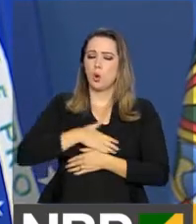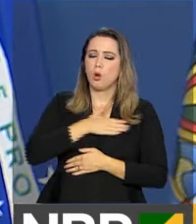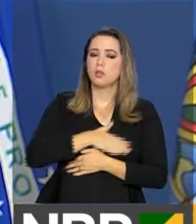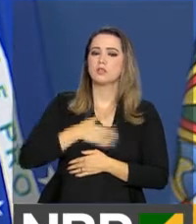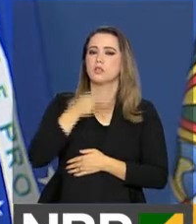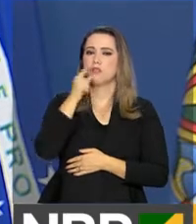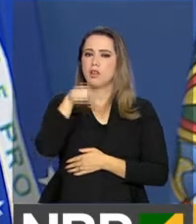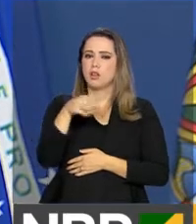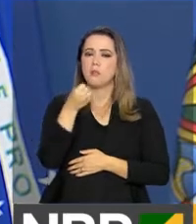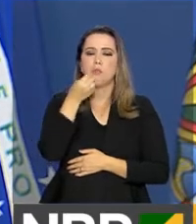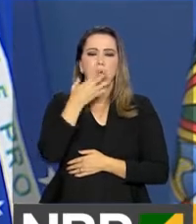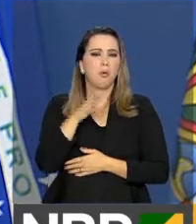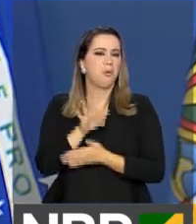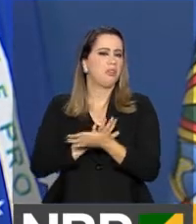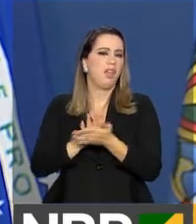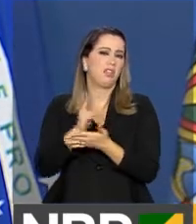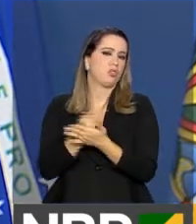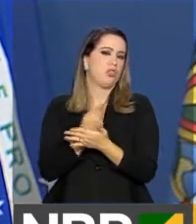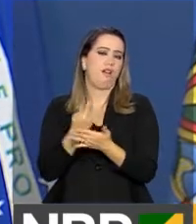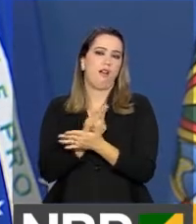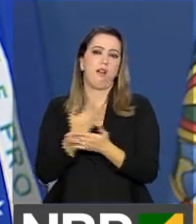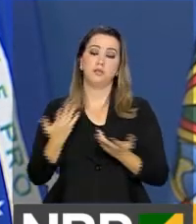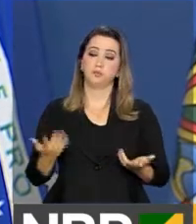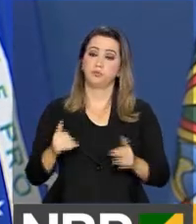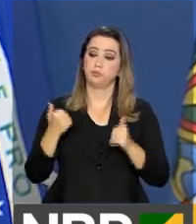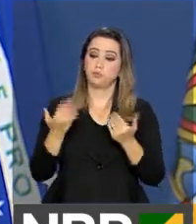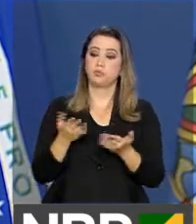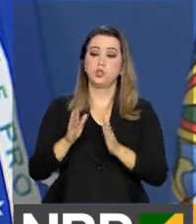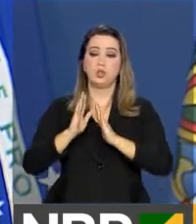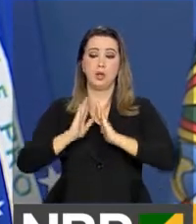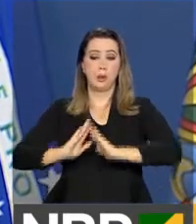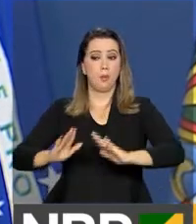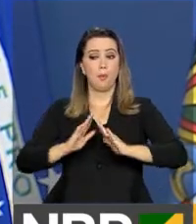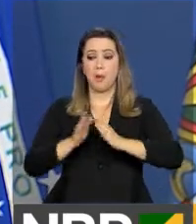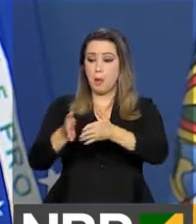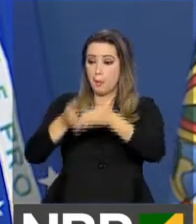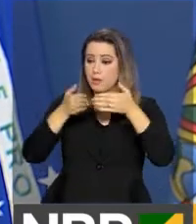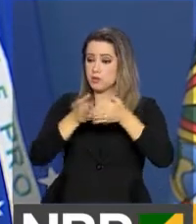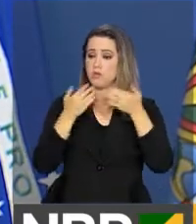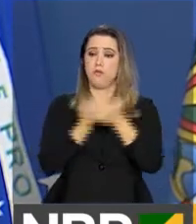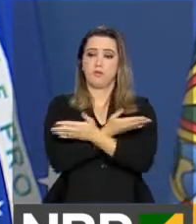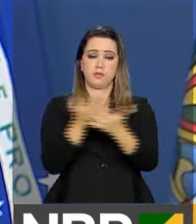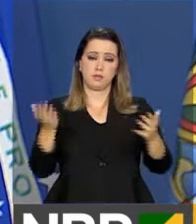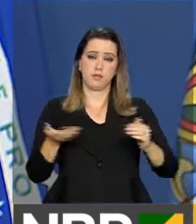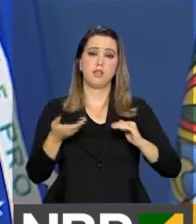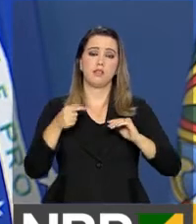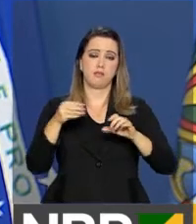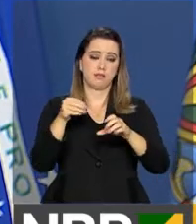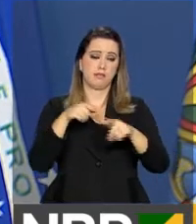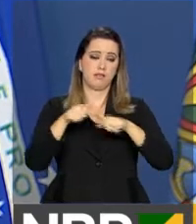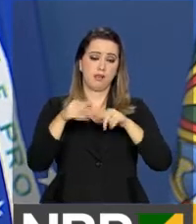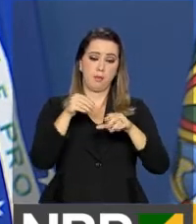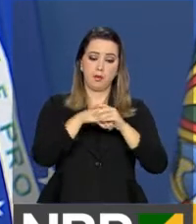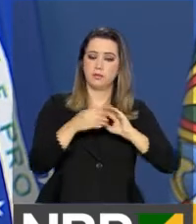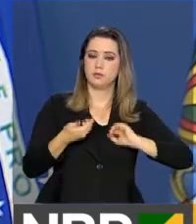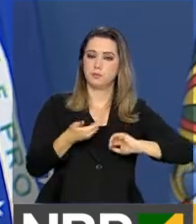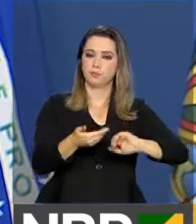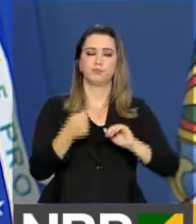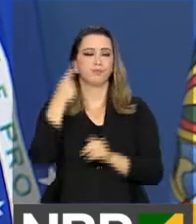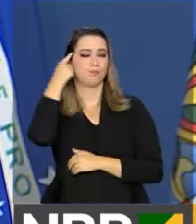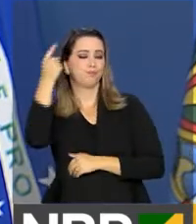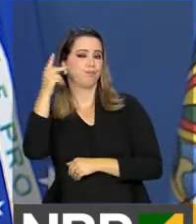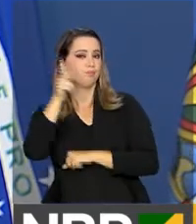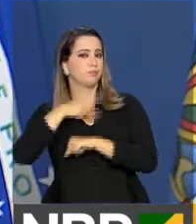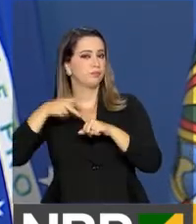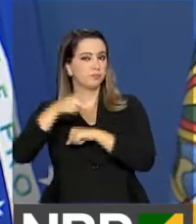voto do congresso nacional ac eminente os congressistas que trabalham nessa tese né nós estamos pensando no